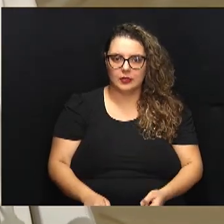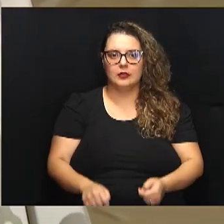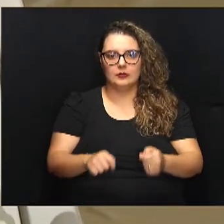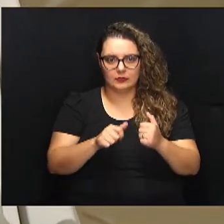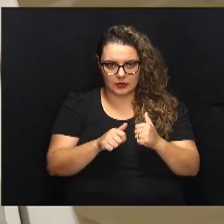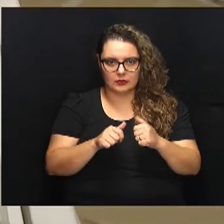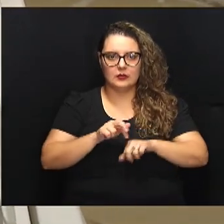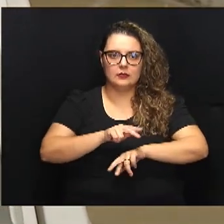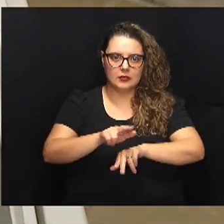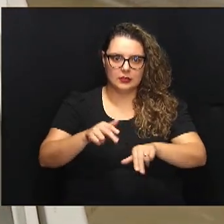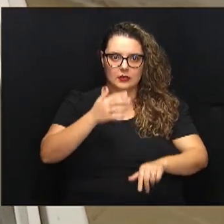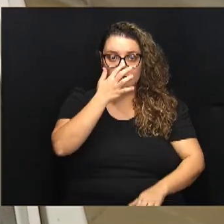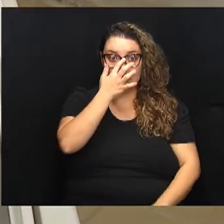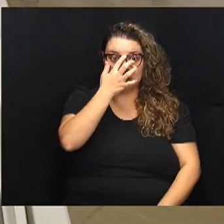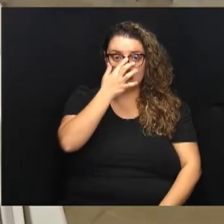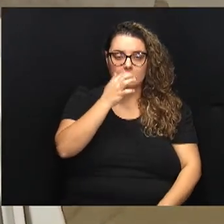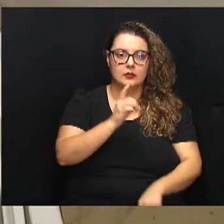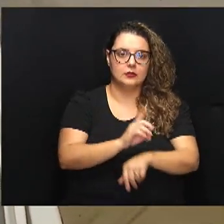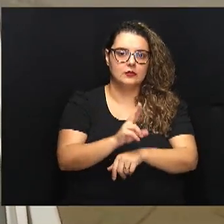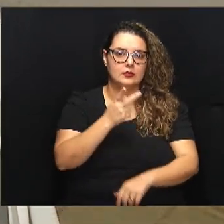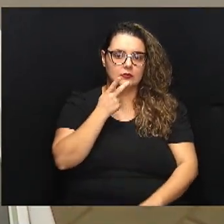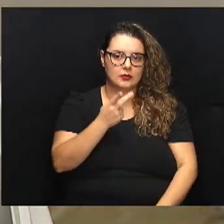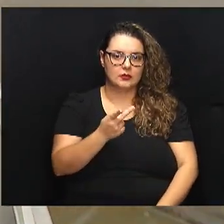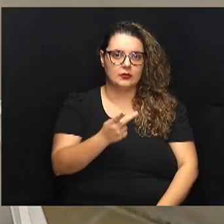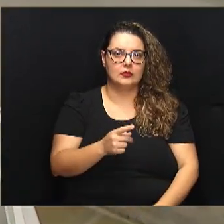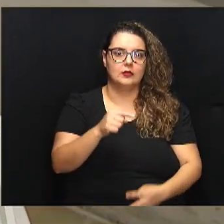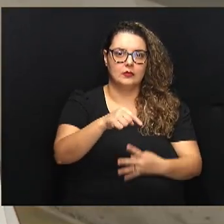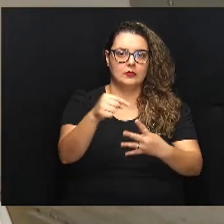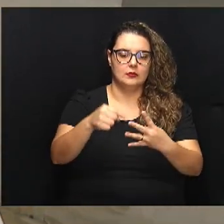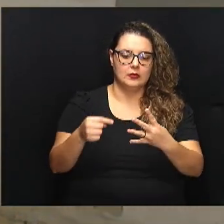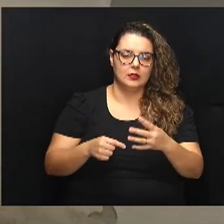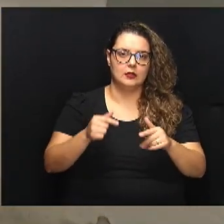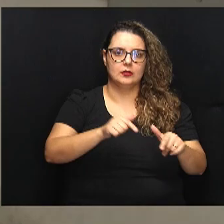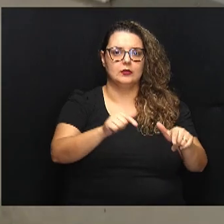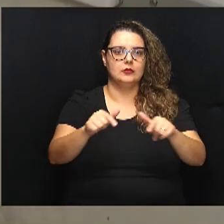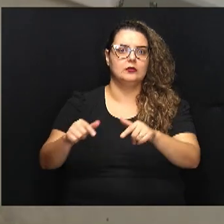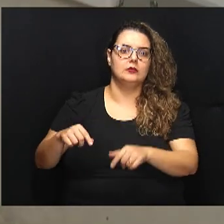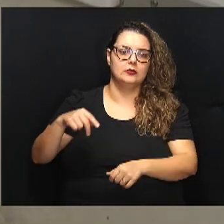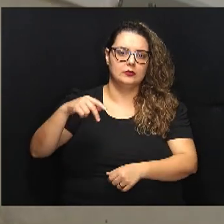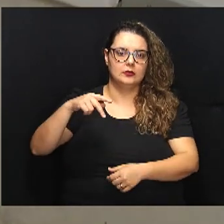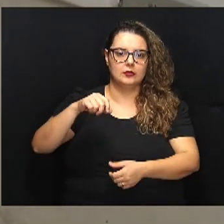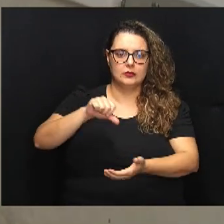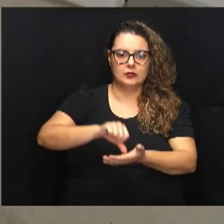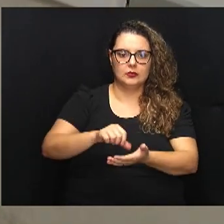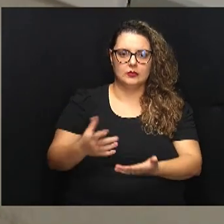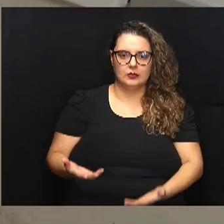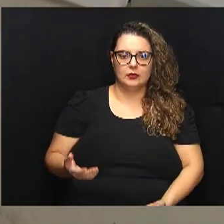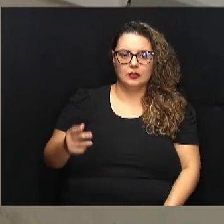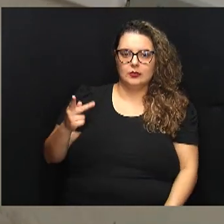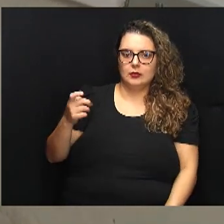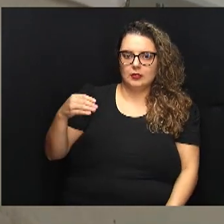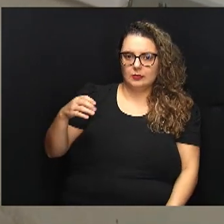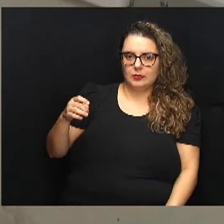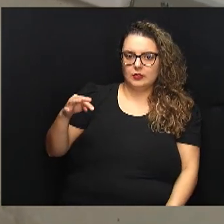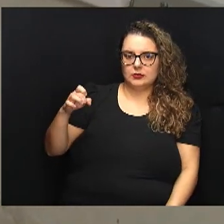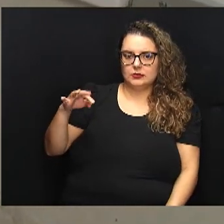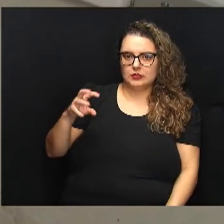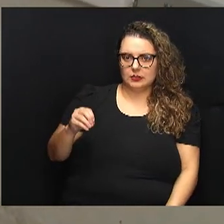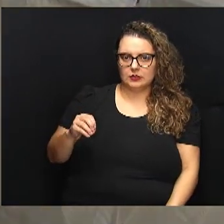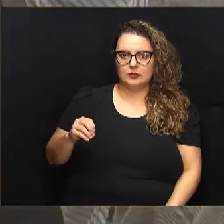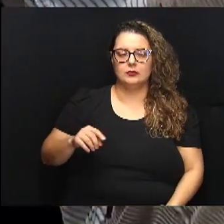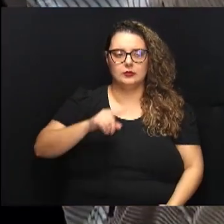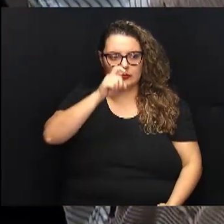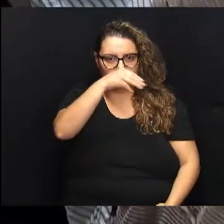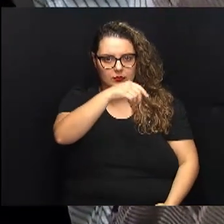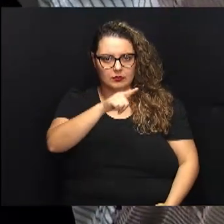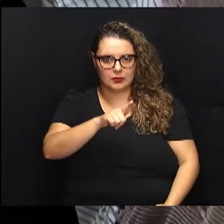muitos benefícios. Doutora, você falou que são 4 pontos de doação, né? Aqui no Hemocentro, na Unicamp, no Hospital Mário Gatti,